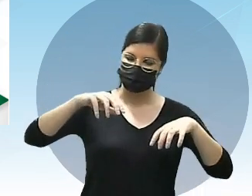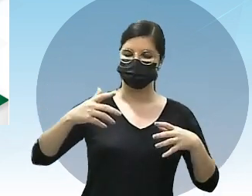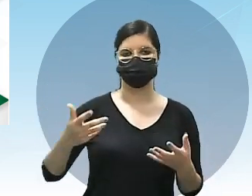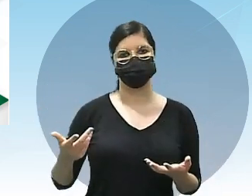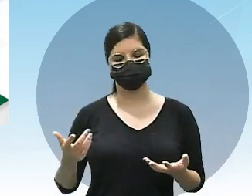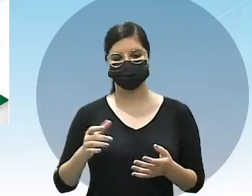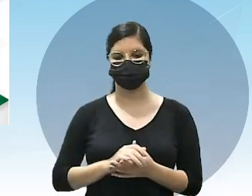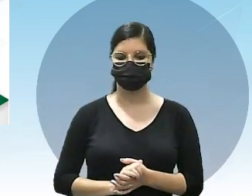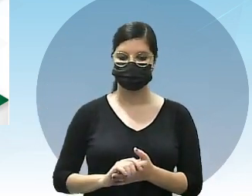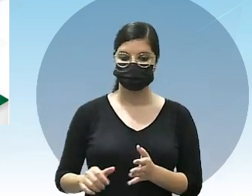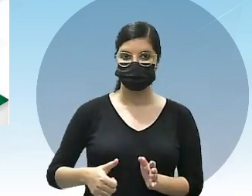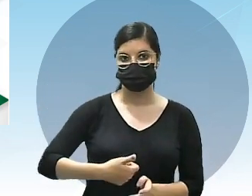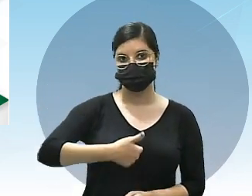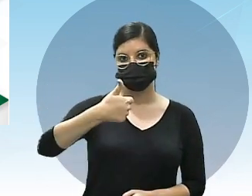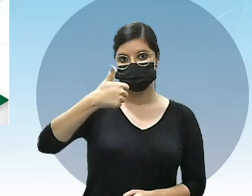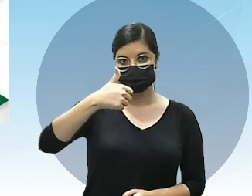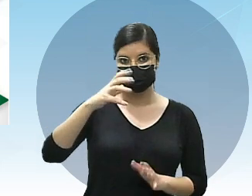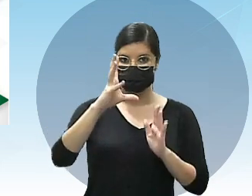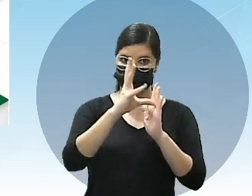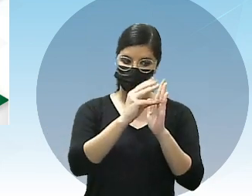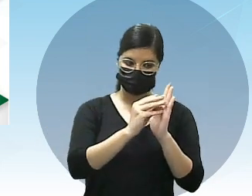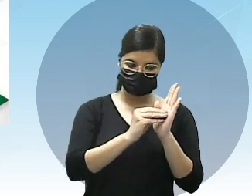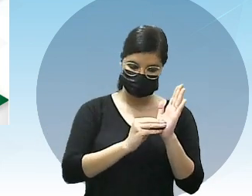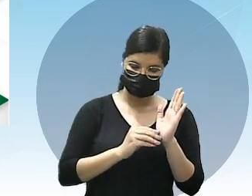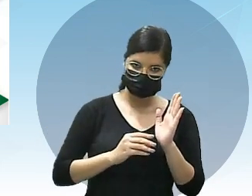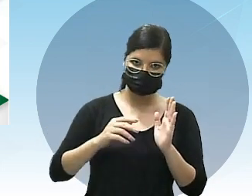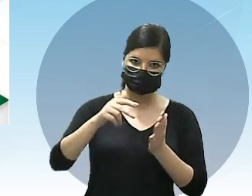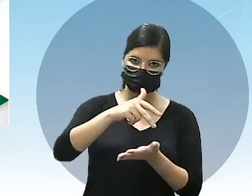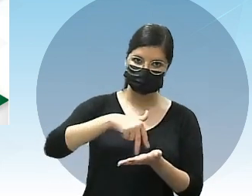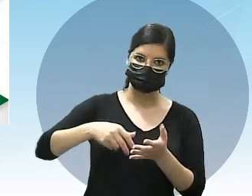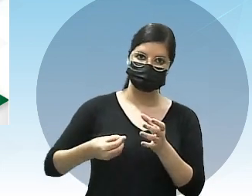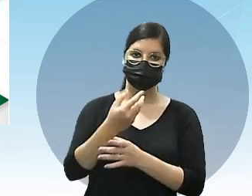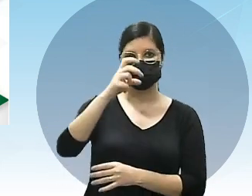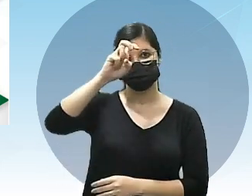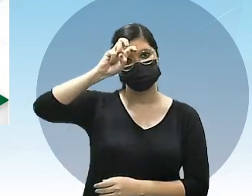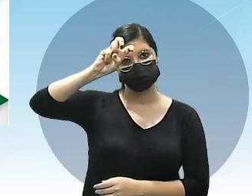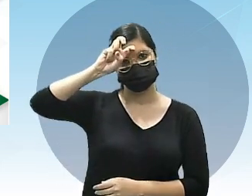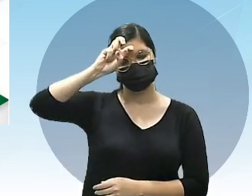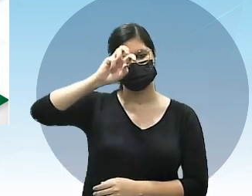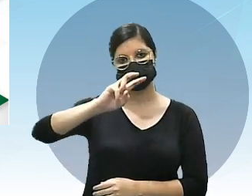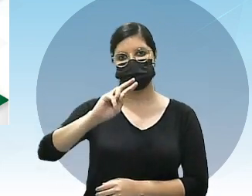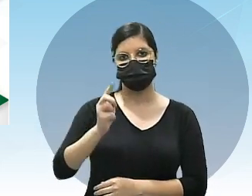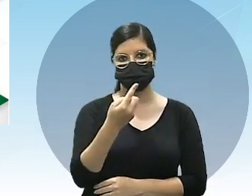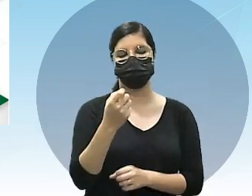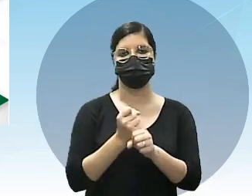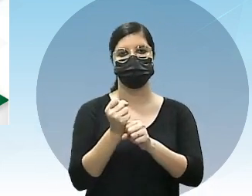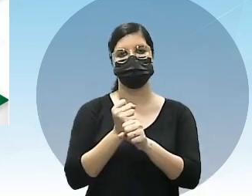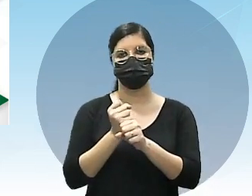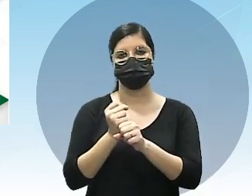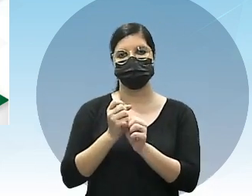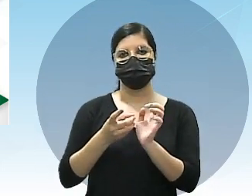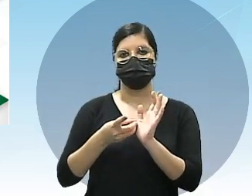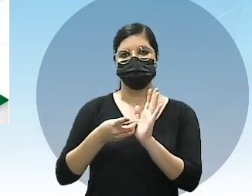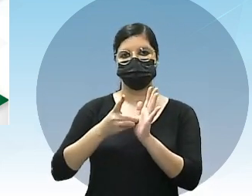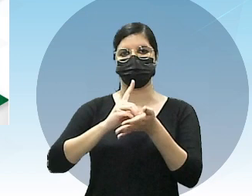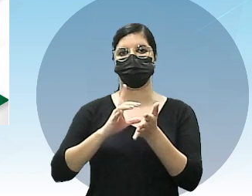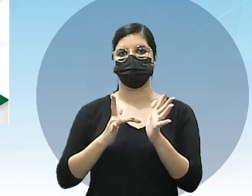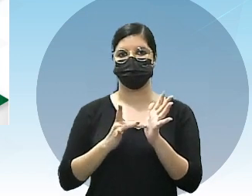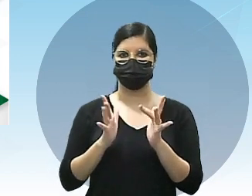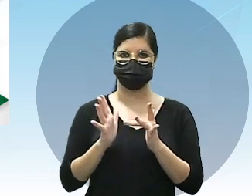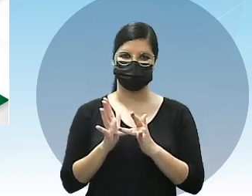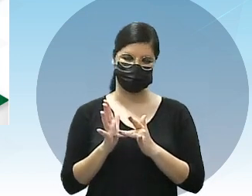e os primeiros registros da dança mostram que elas surgiram no Egito há dois mil anos antes de Cristo pelo menos Então veja a